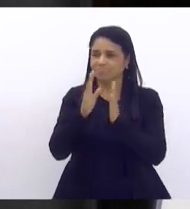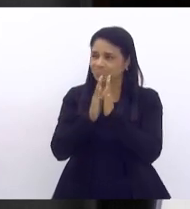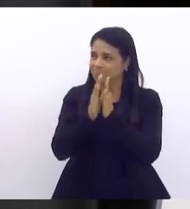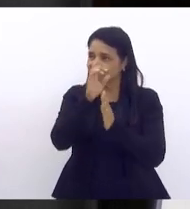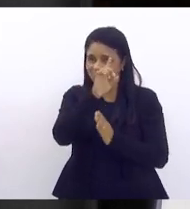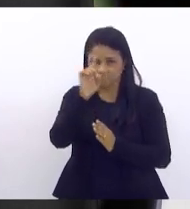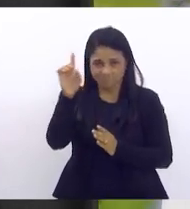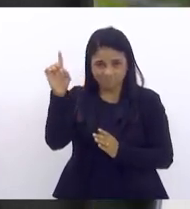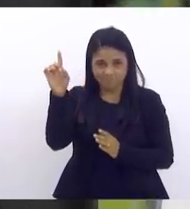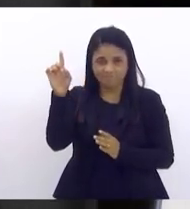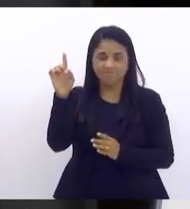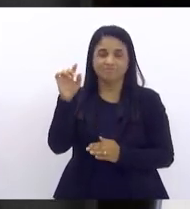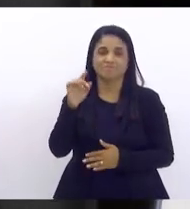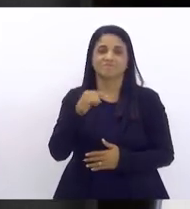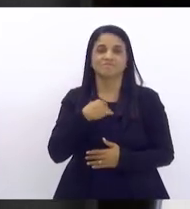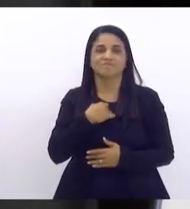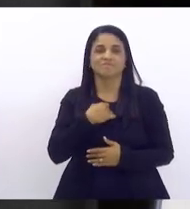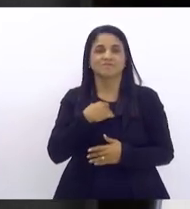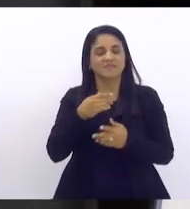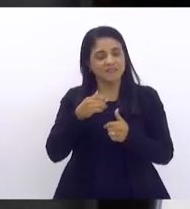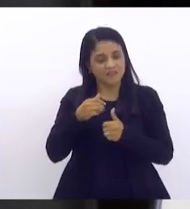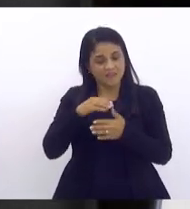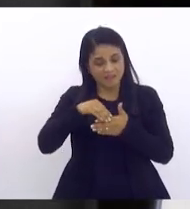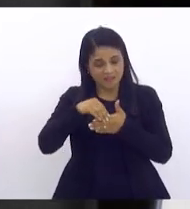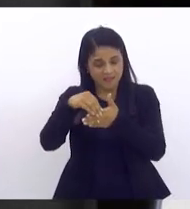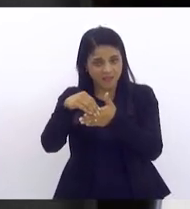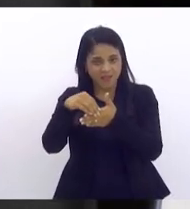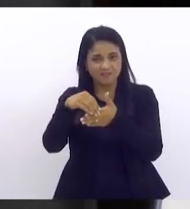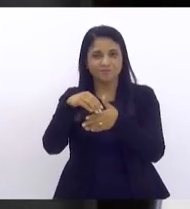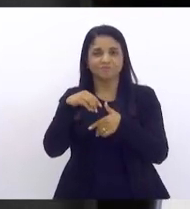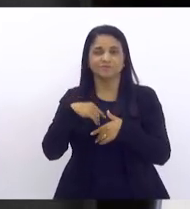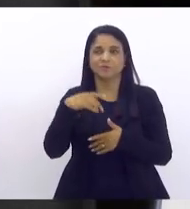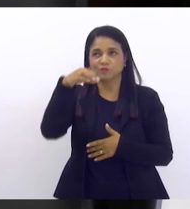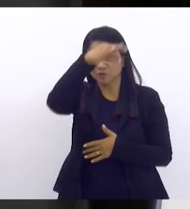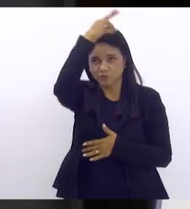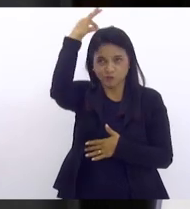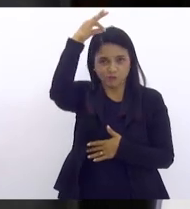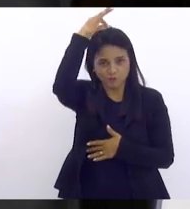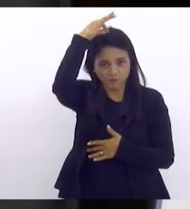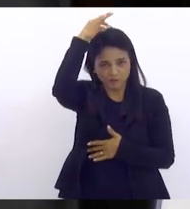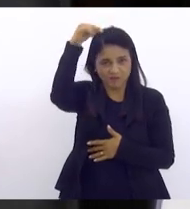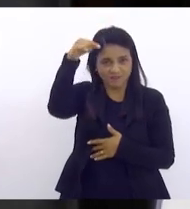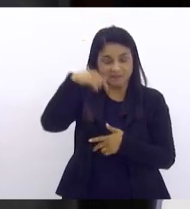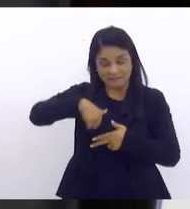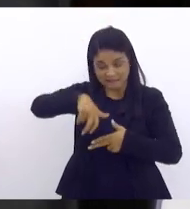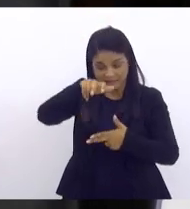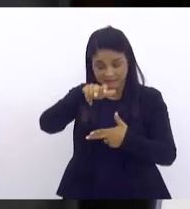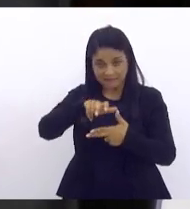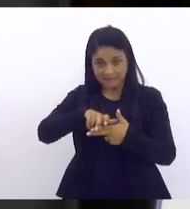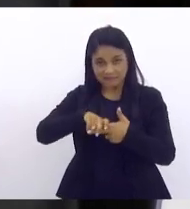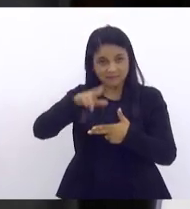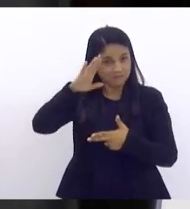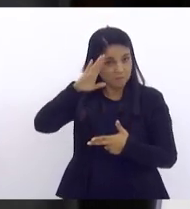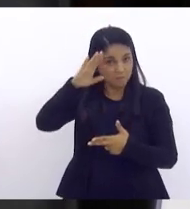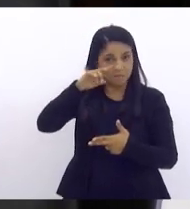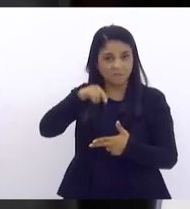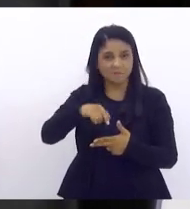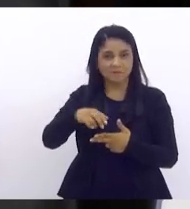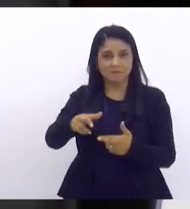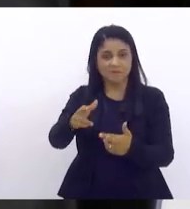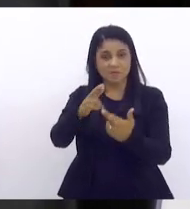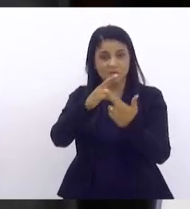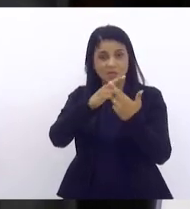e guiada pelo Espírito Santo, sentada na principal cadeira do nosso Estado, para as principais,